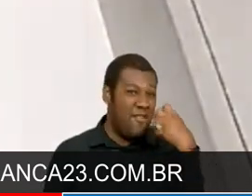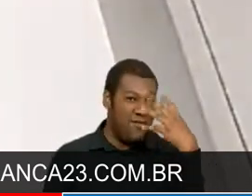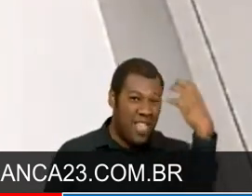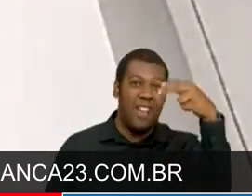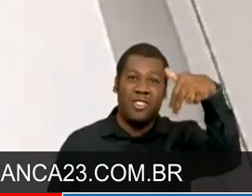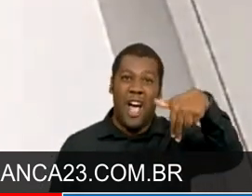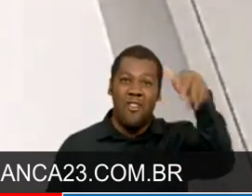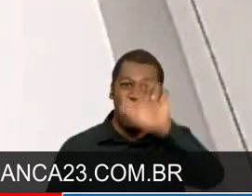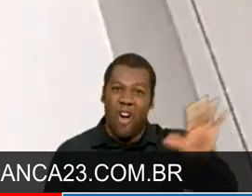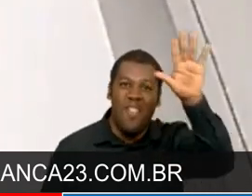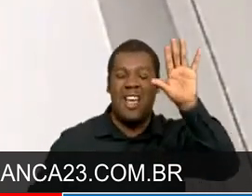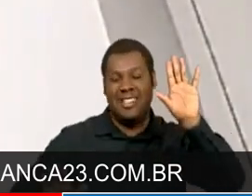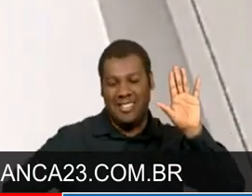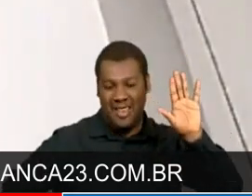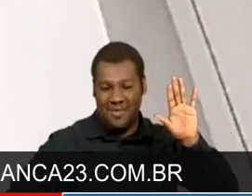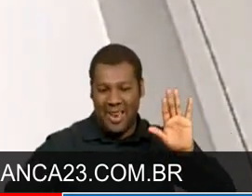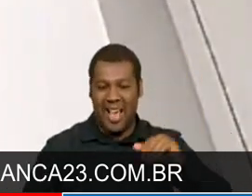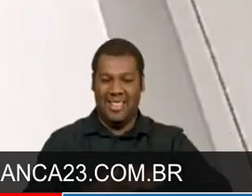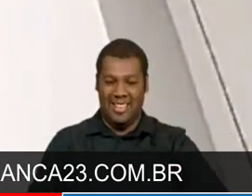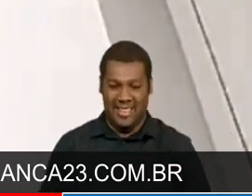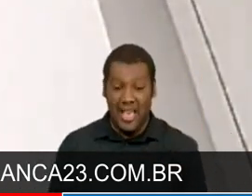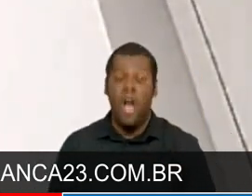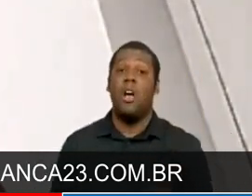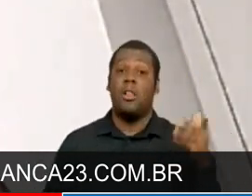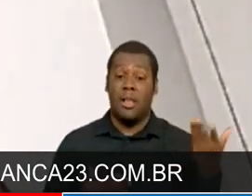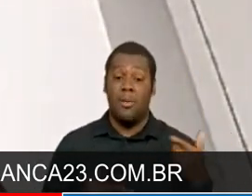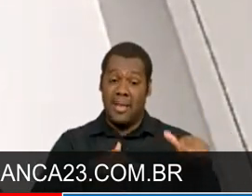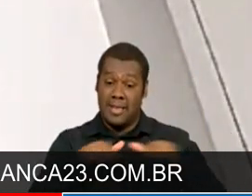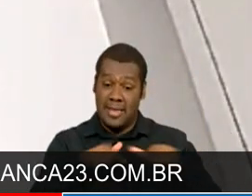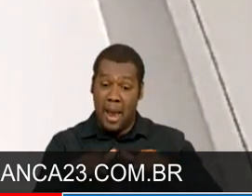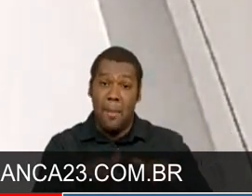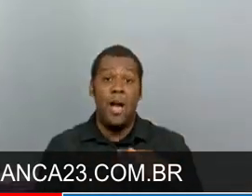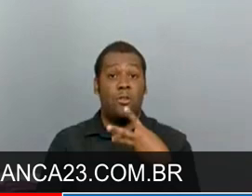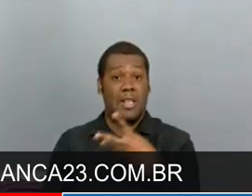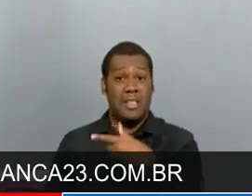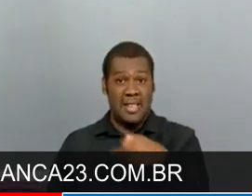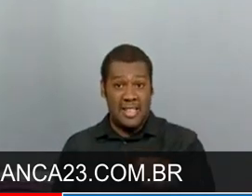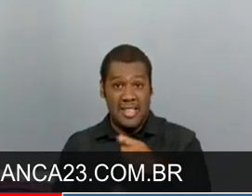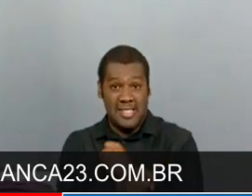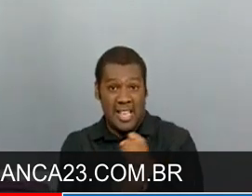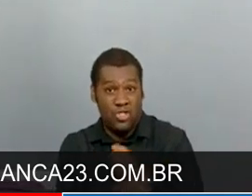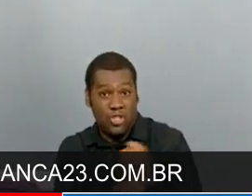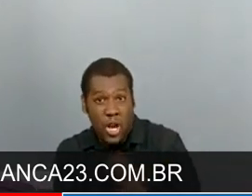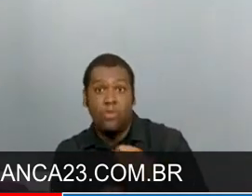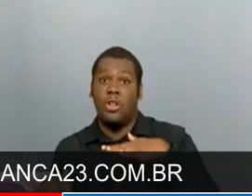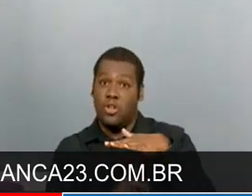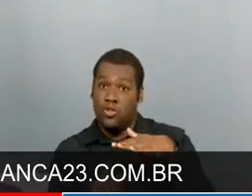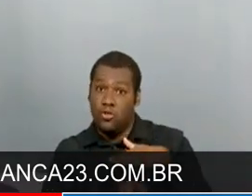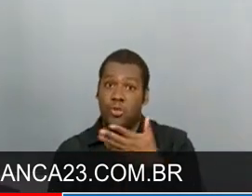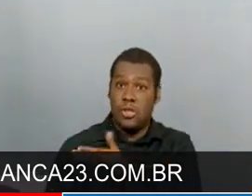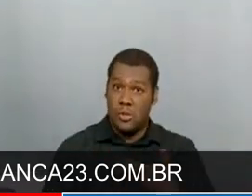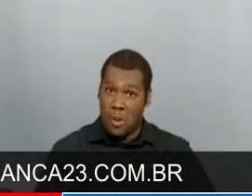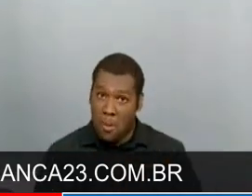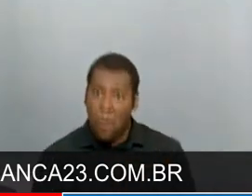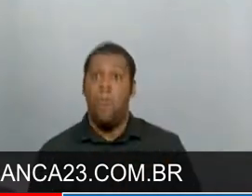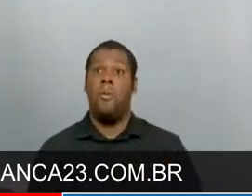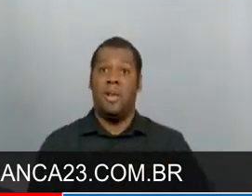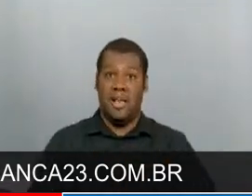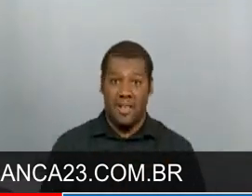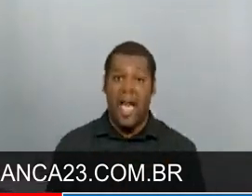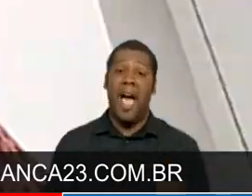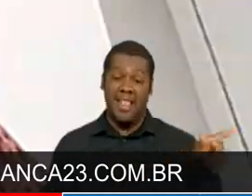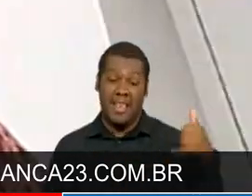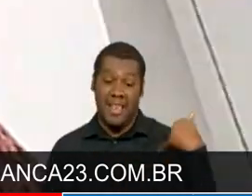em 2024, após 37 anos de serviço público, ela completa 57 anos de idade e já pode